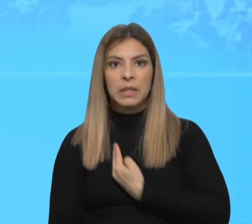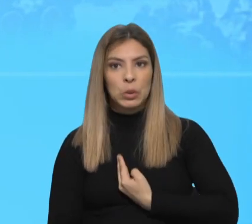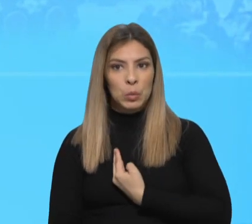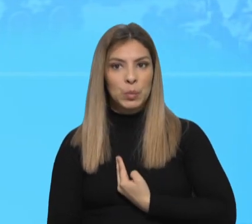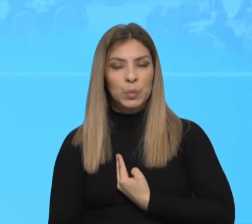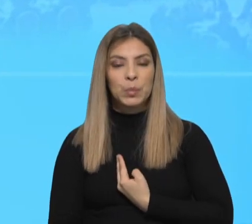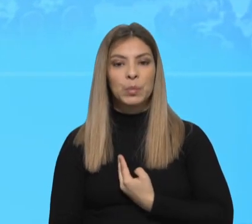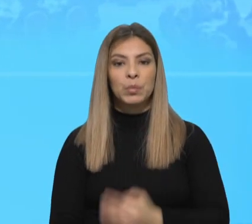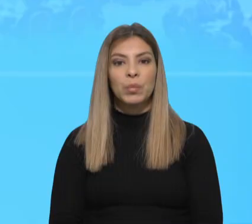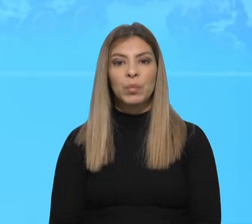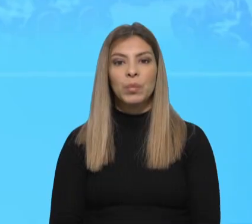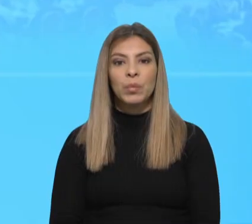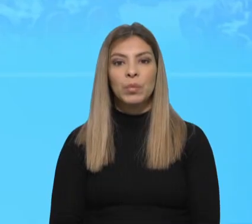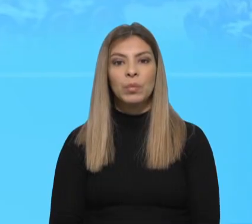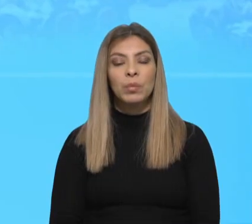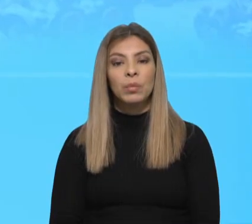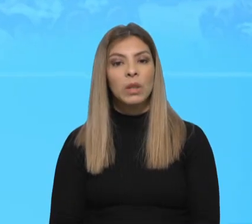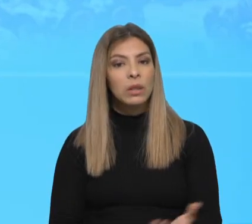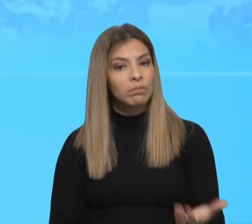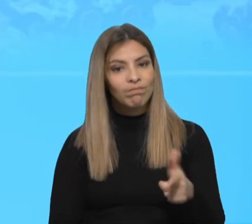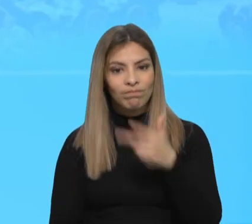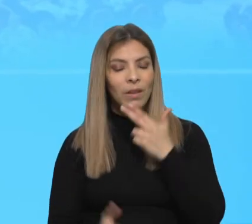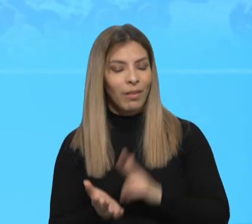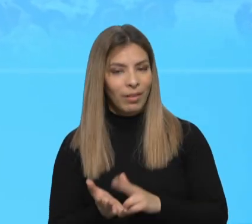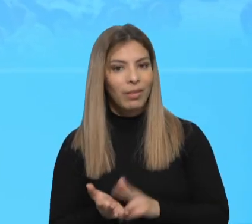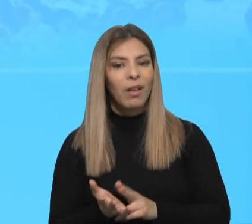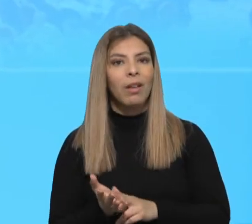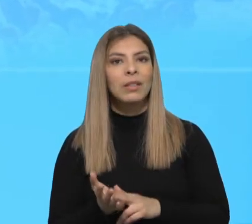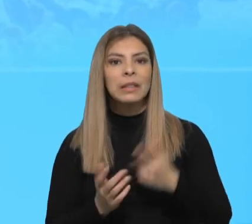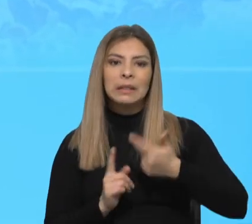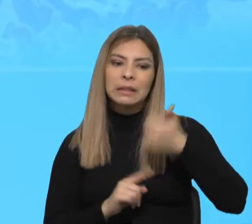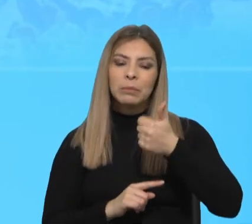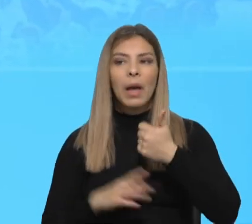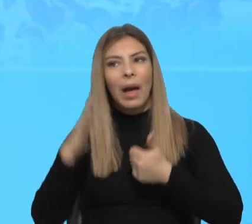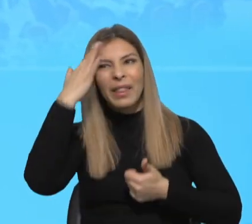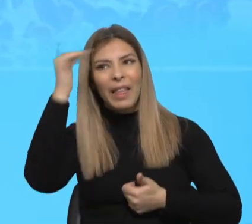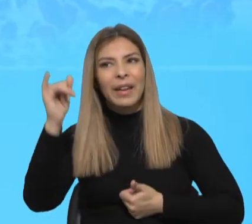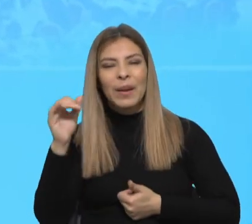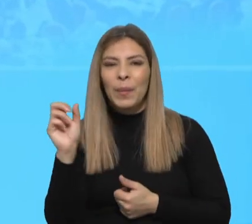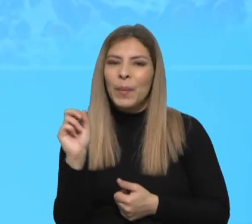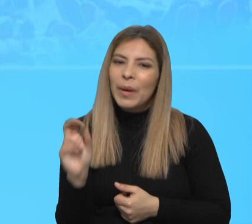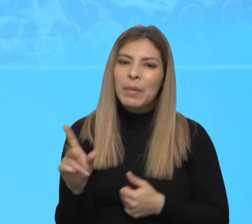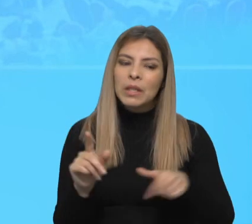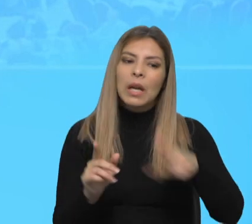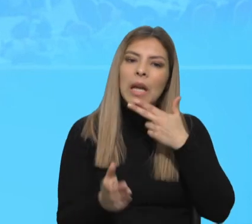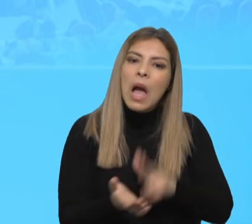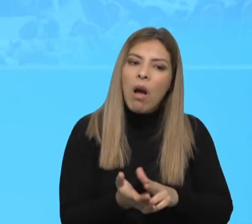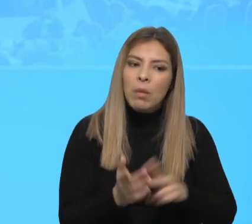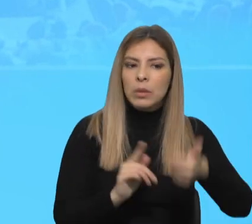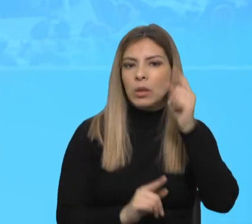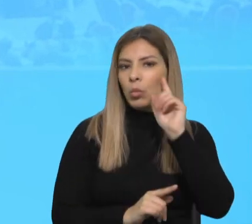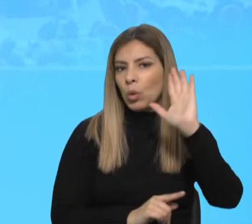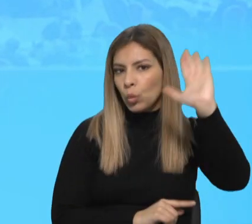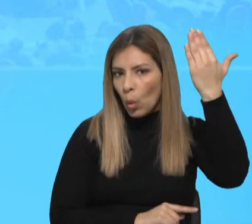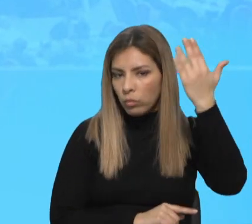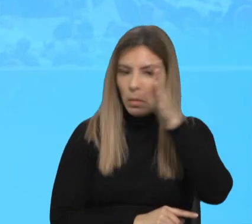Francisco, ele diz que a realidade é sempre mais importante do que a ideia. É importante ter isto em conta também quando